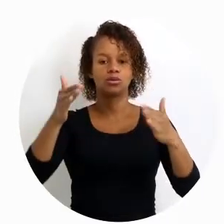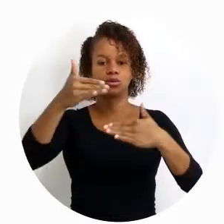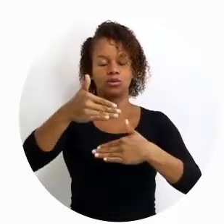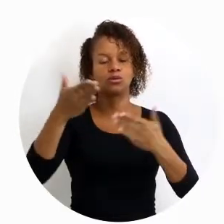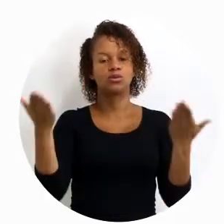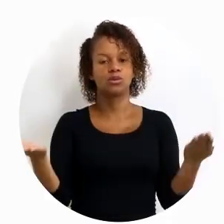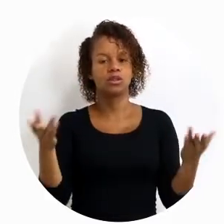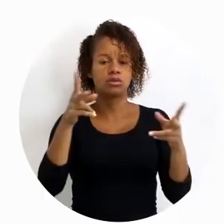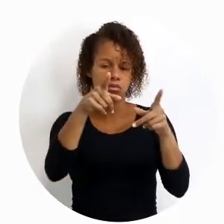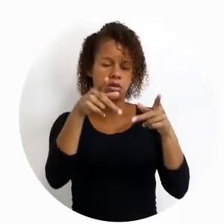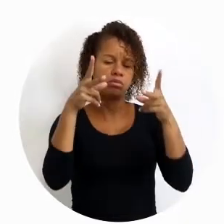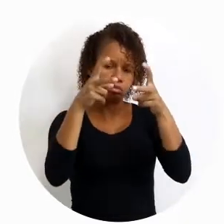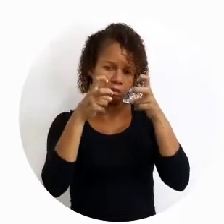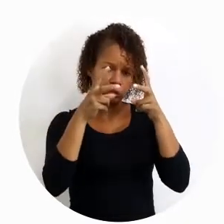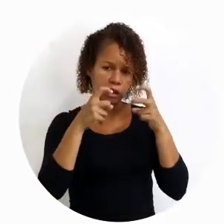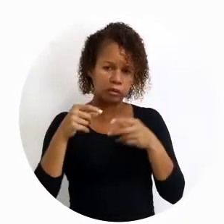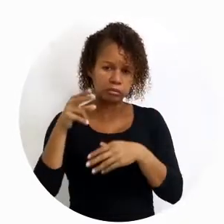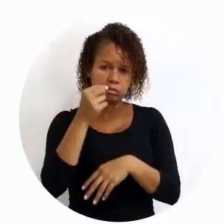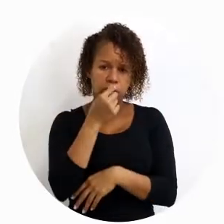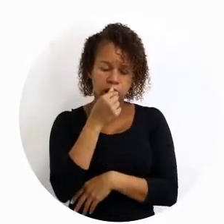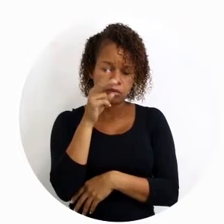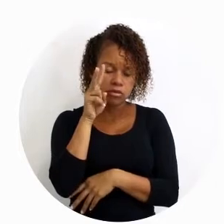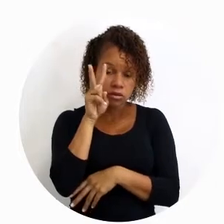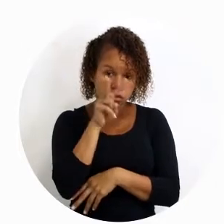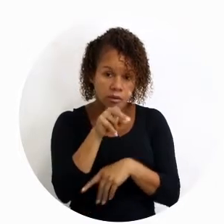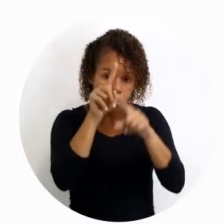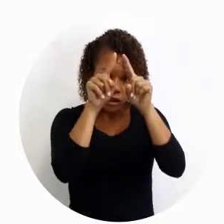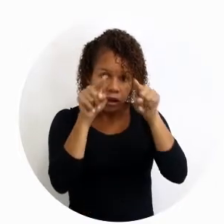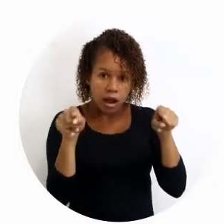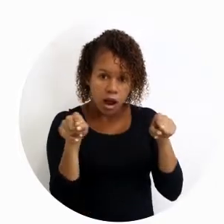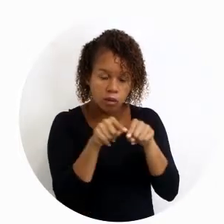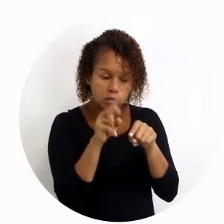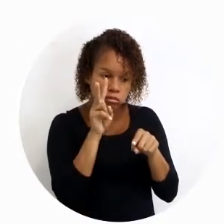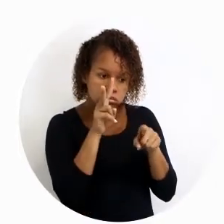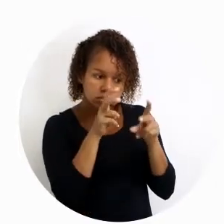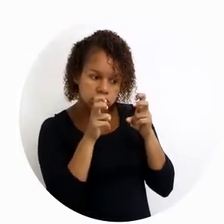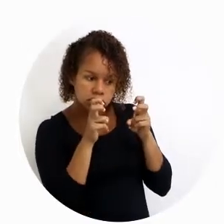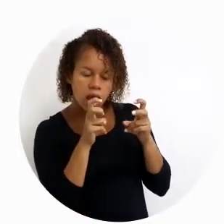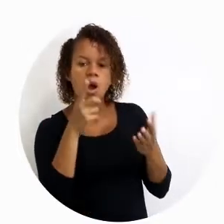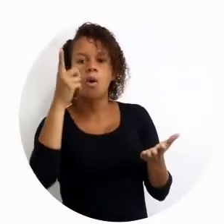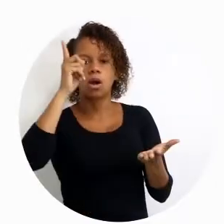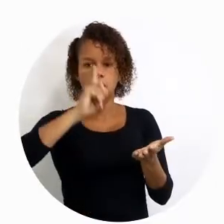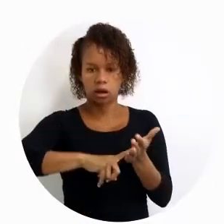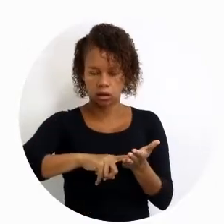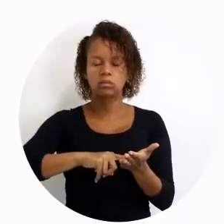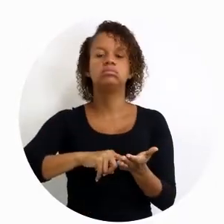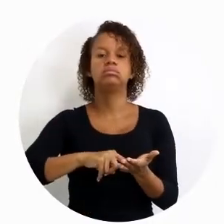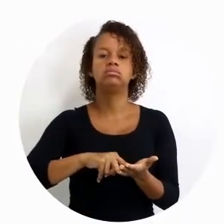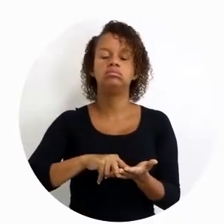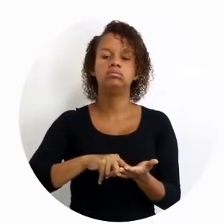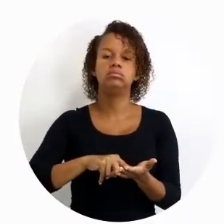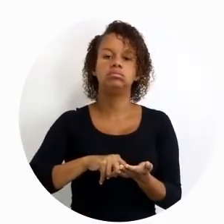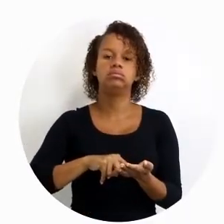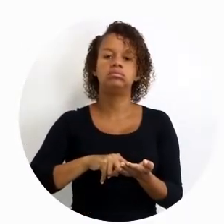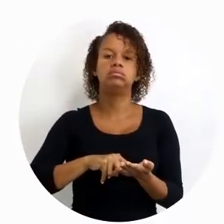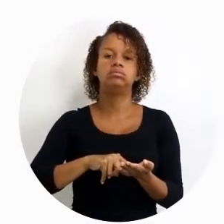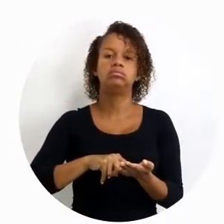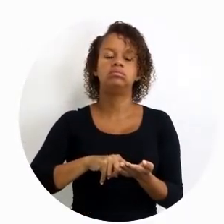desse polígono. E aí você pode notar que na ponta do lápis nós vemos um triângulo. E aí eu clico o ponto